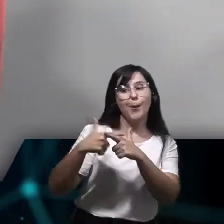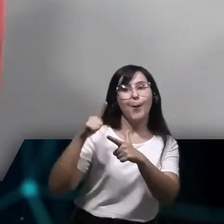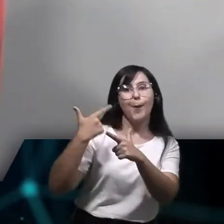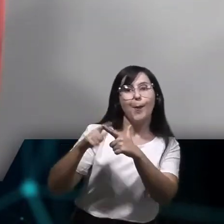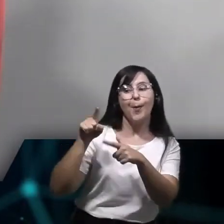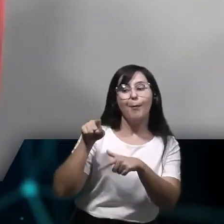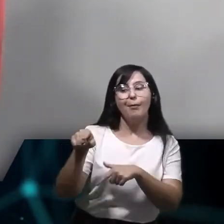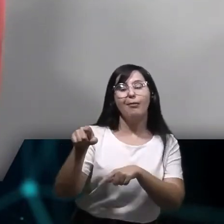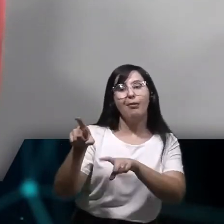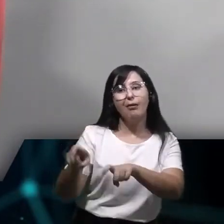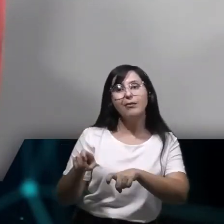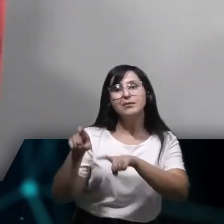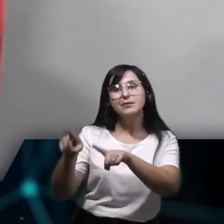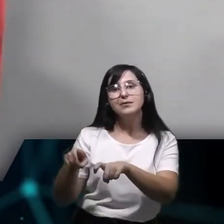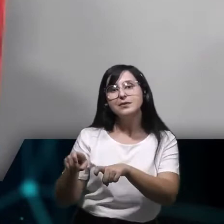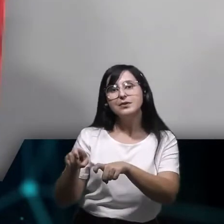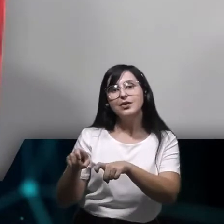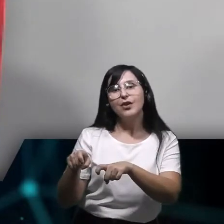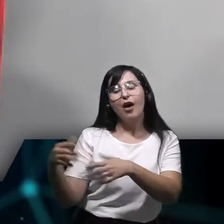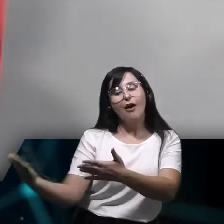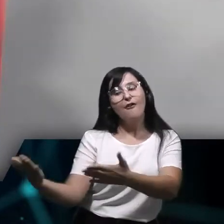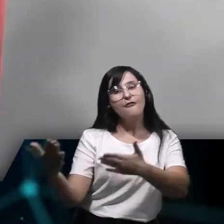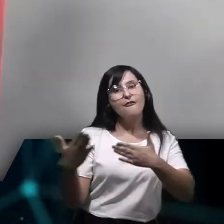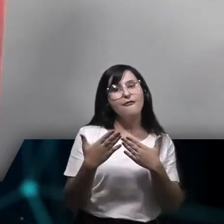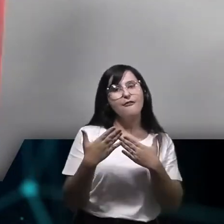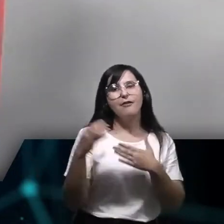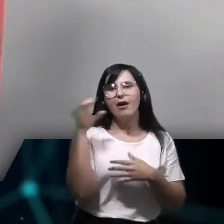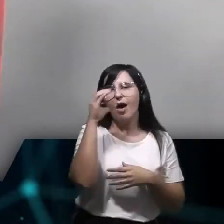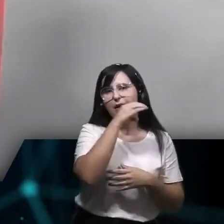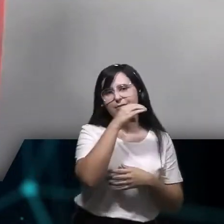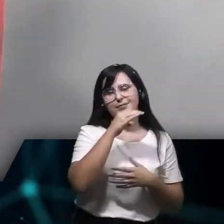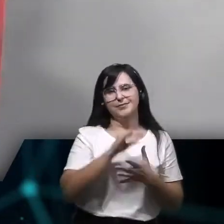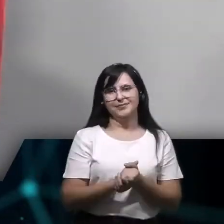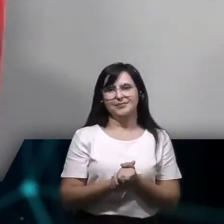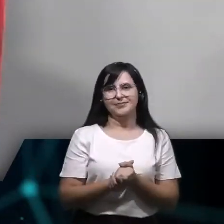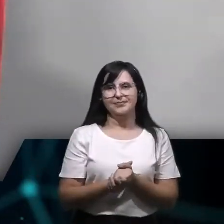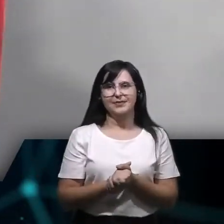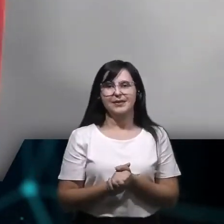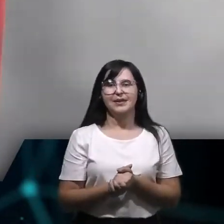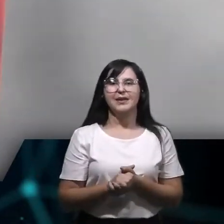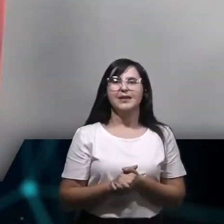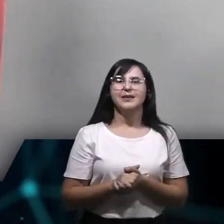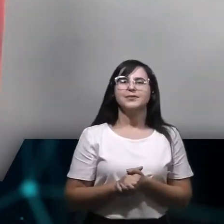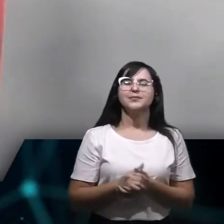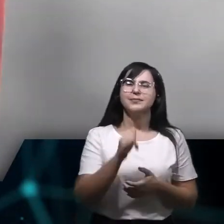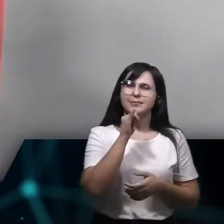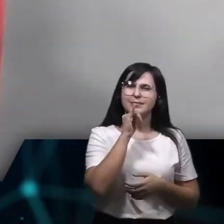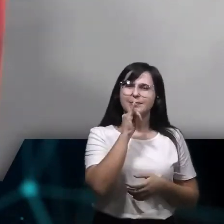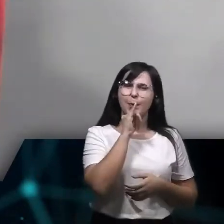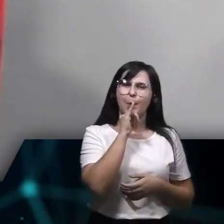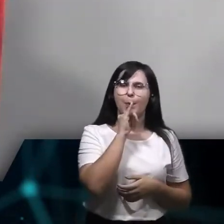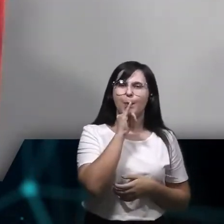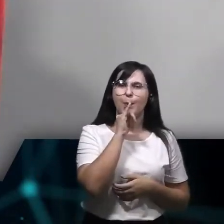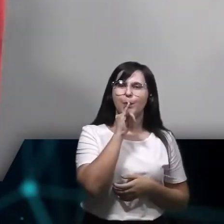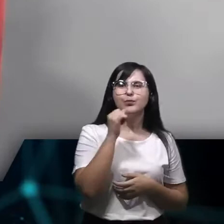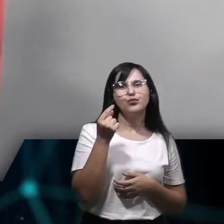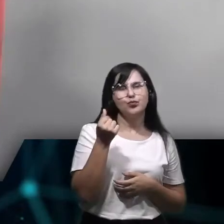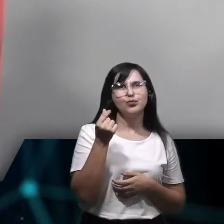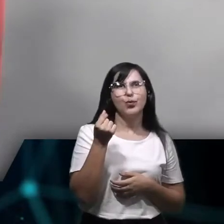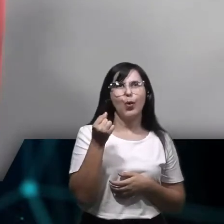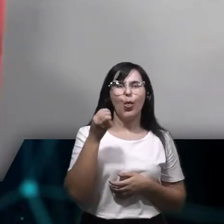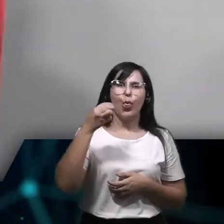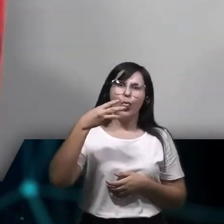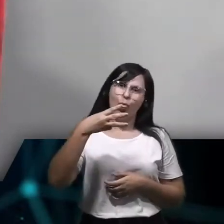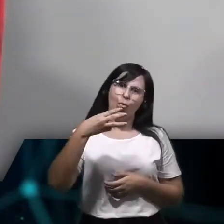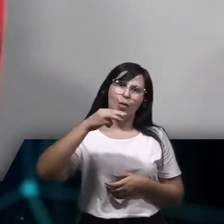o cotidiano de todas as pessoas. Eles, em cerca de 3 milhões de reais, certo? Por ano.